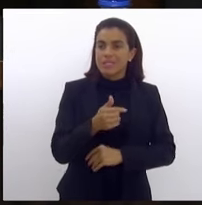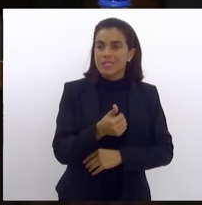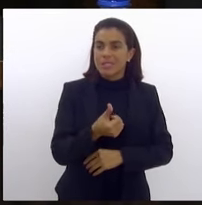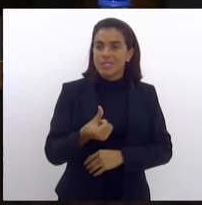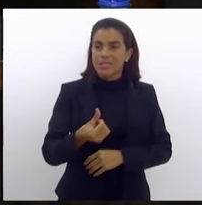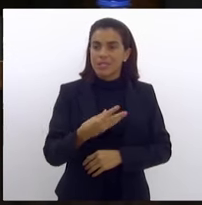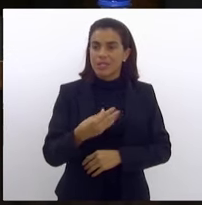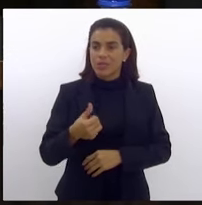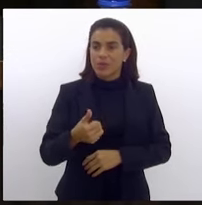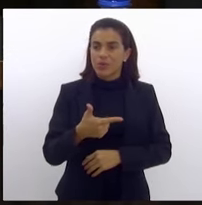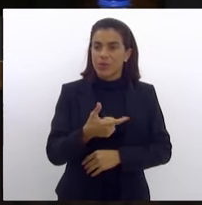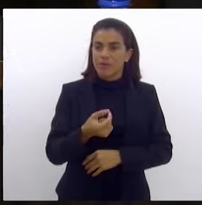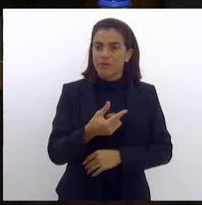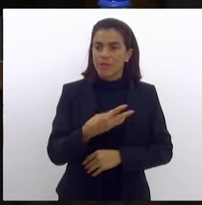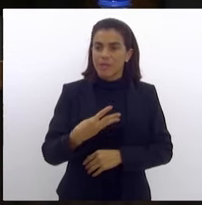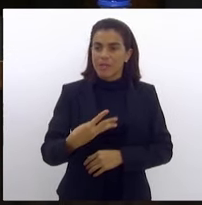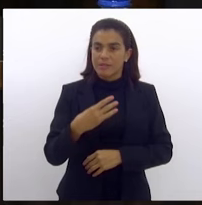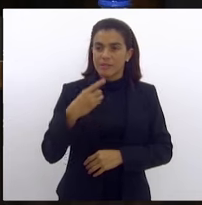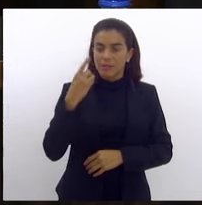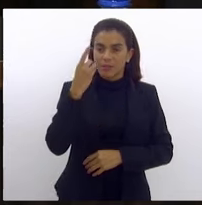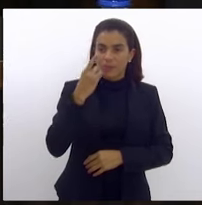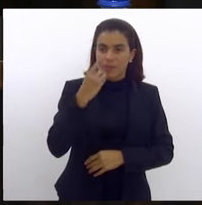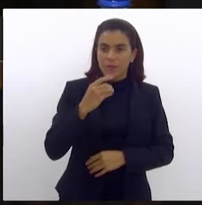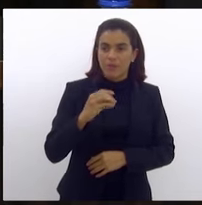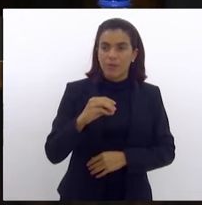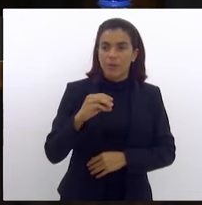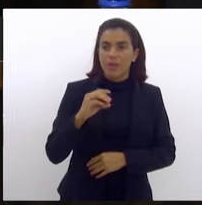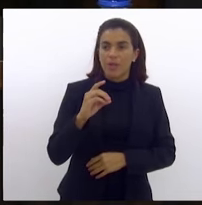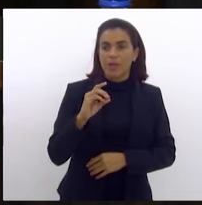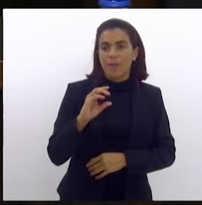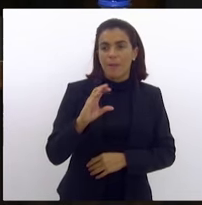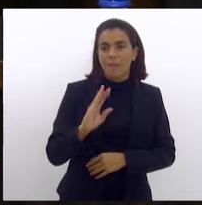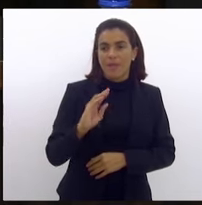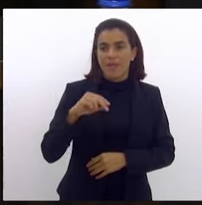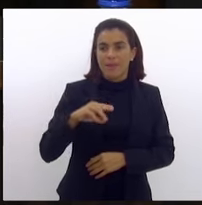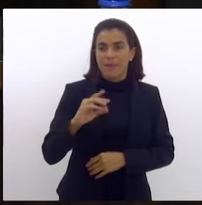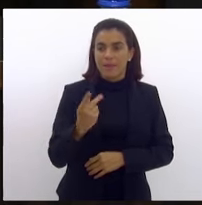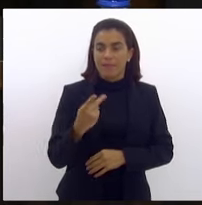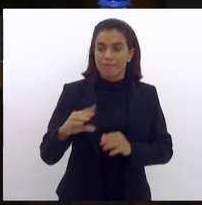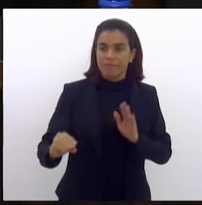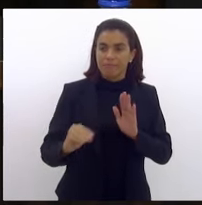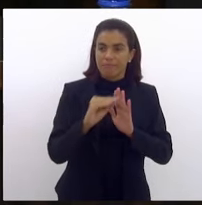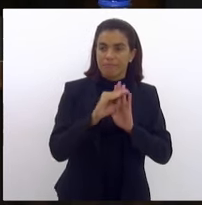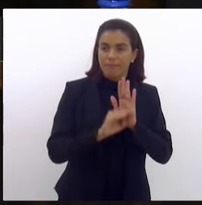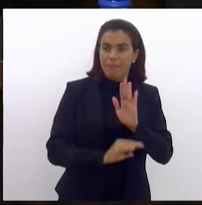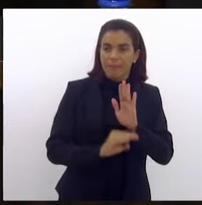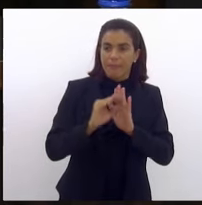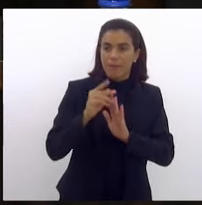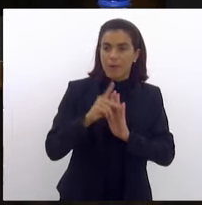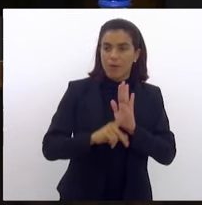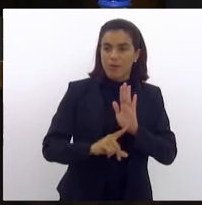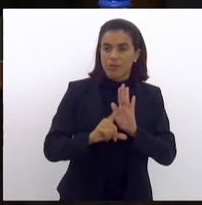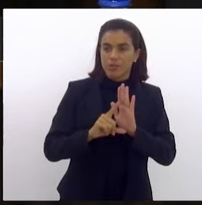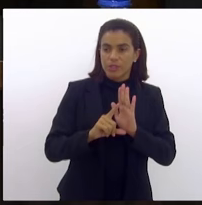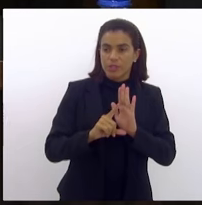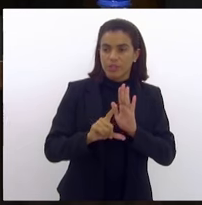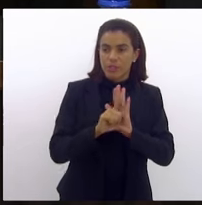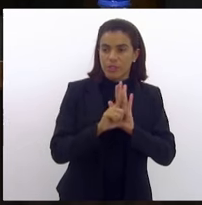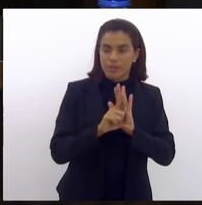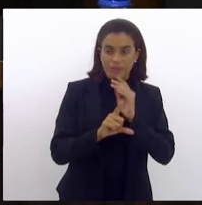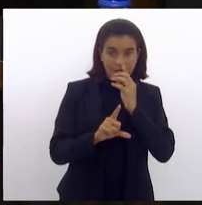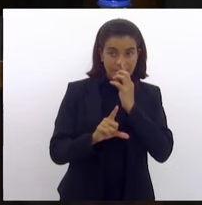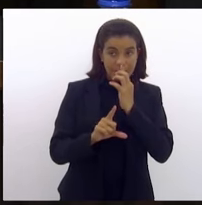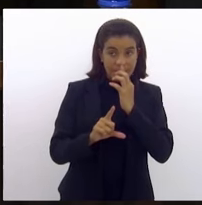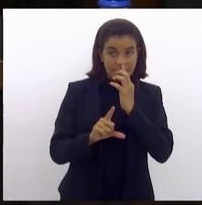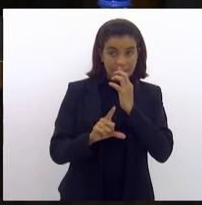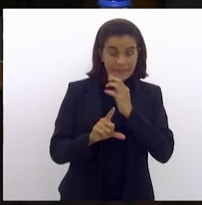de 2023, do deputado Carlinhos BNH. Requerimento de inclusão na ordem do dia do projeto de lei